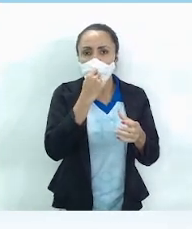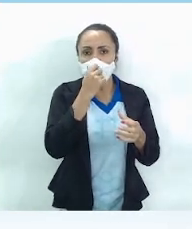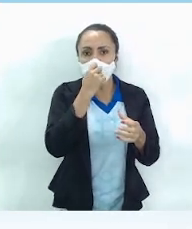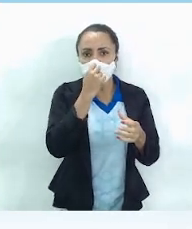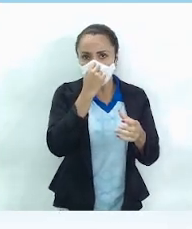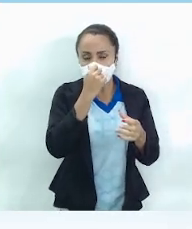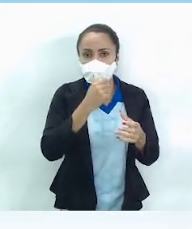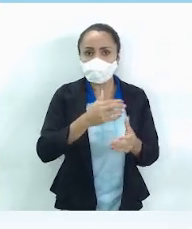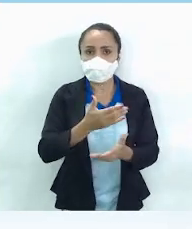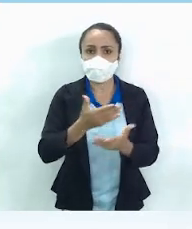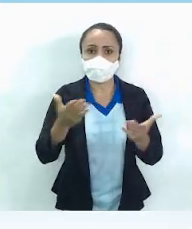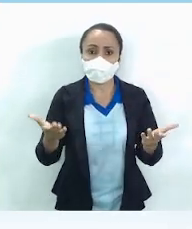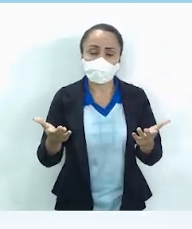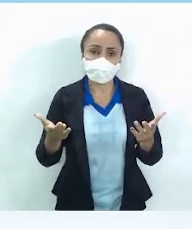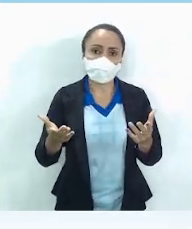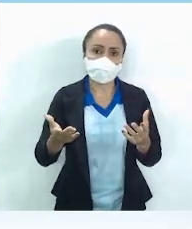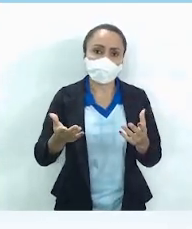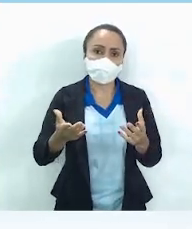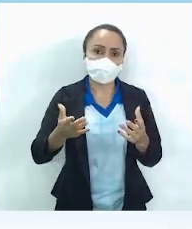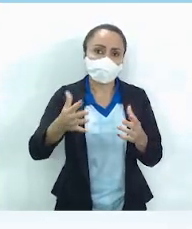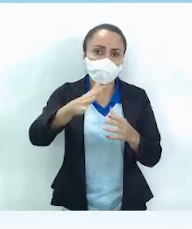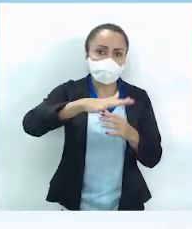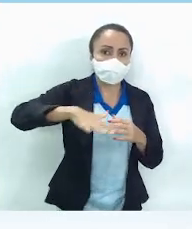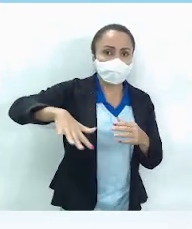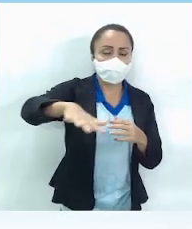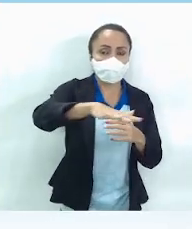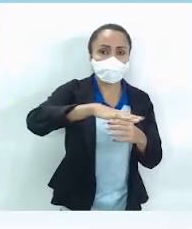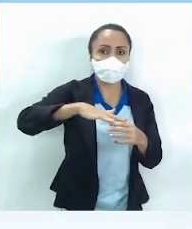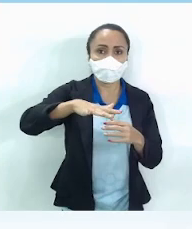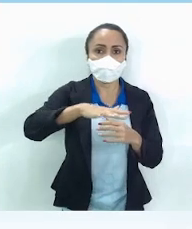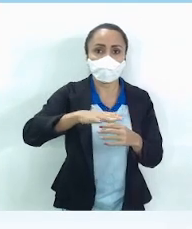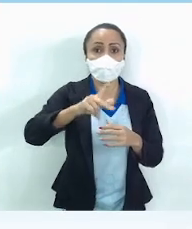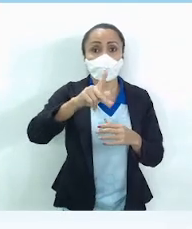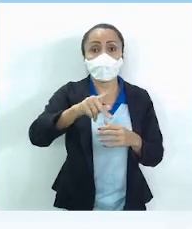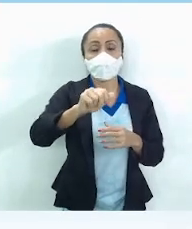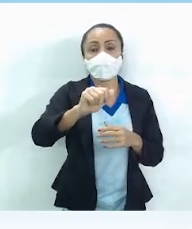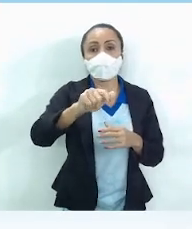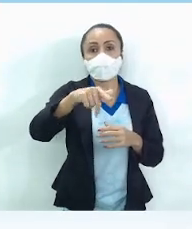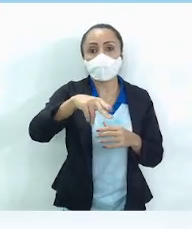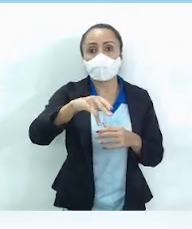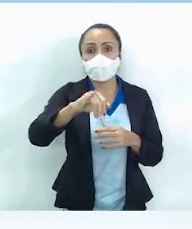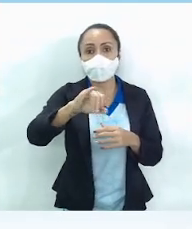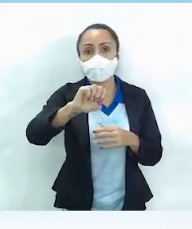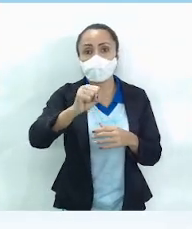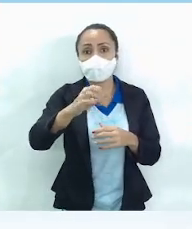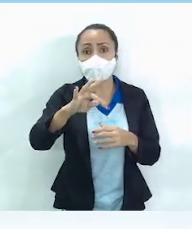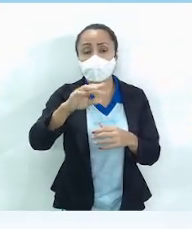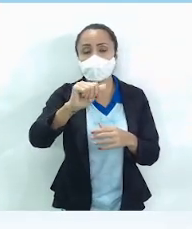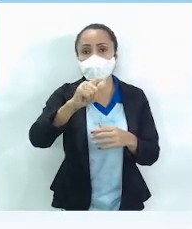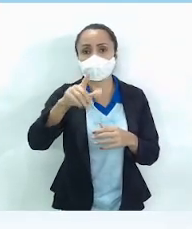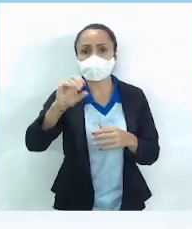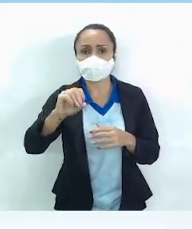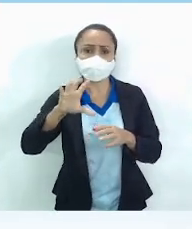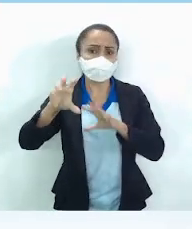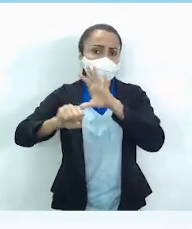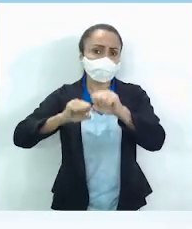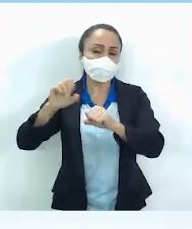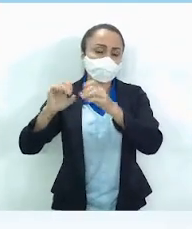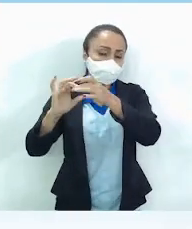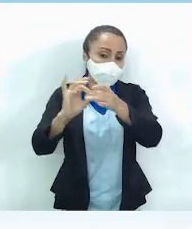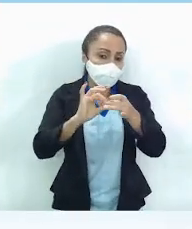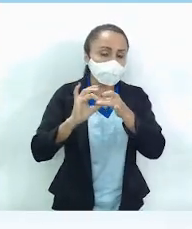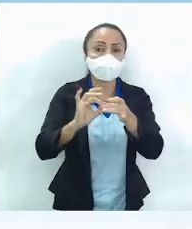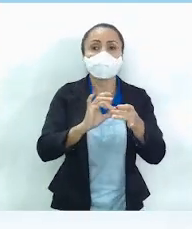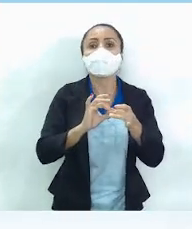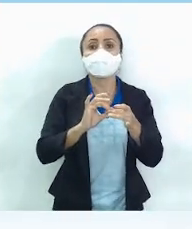onde nas províncias do Paquistão, e eles buscaram uma